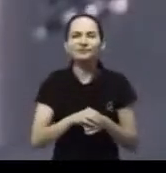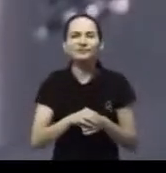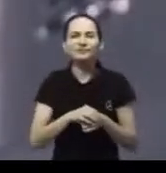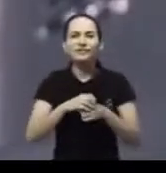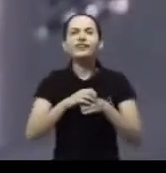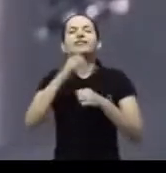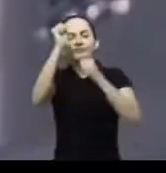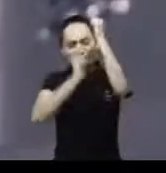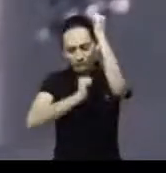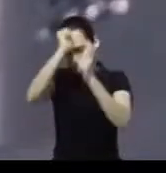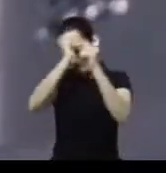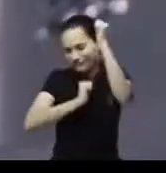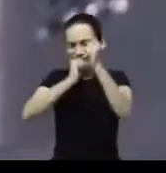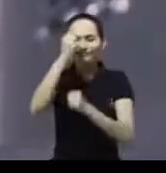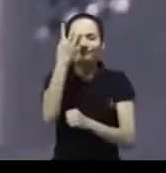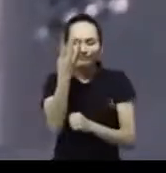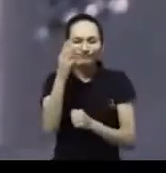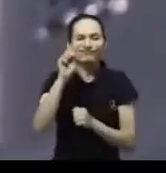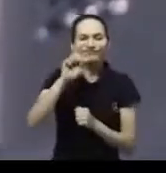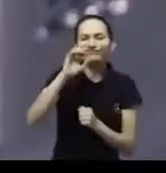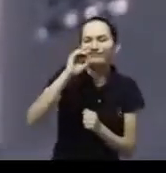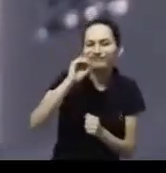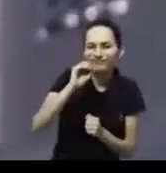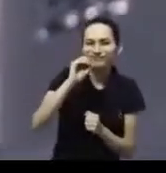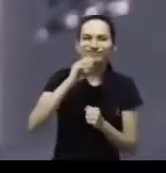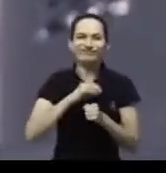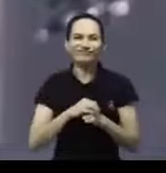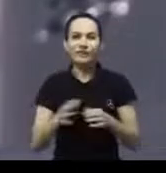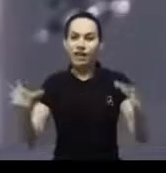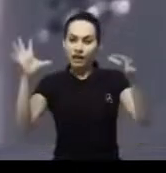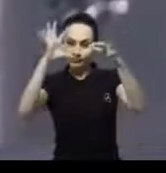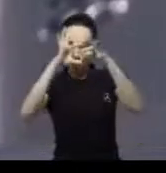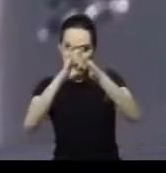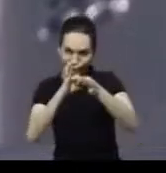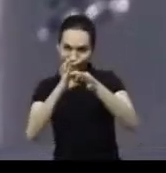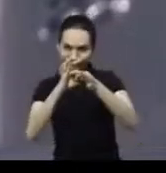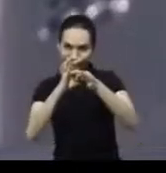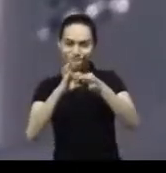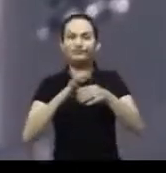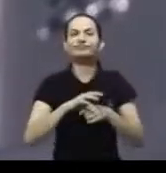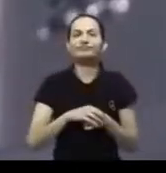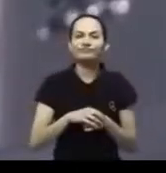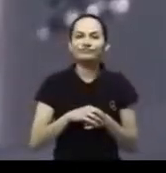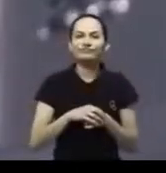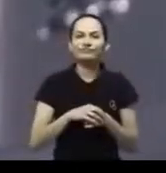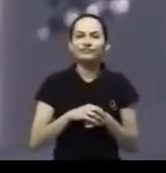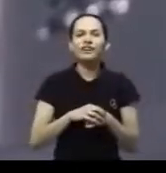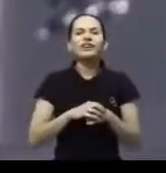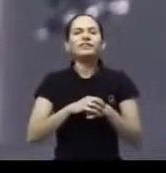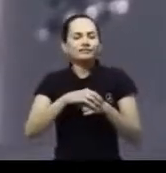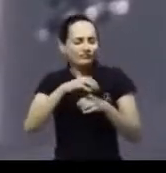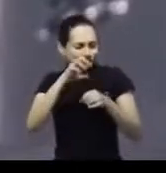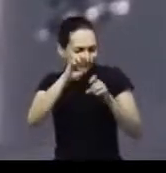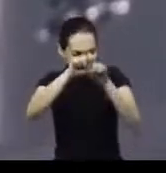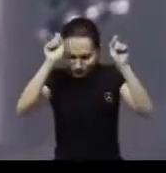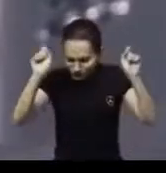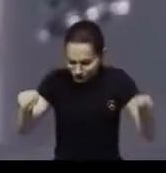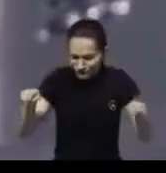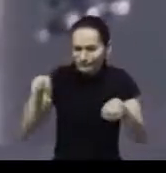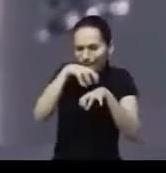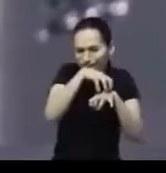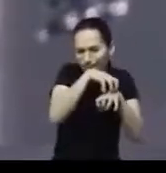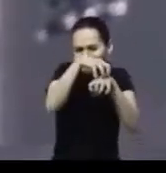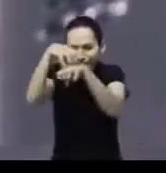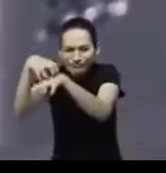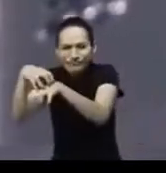indústria 4.0 telemetria conectividade e ecossistema do transporte